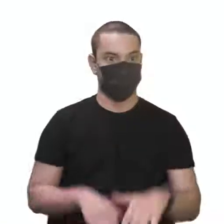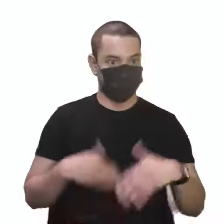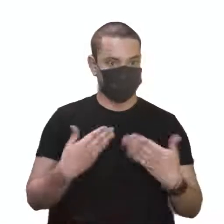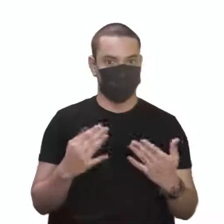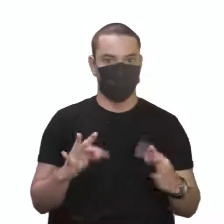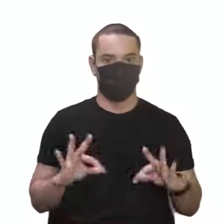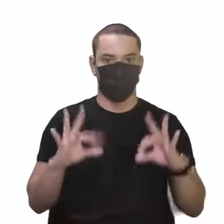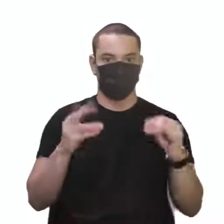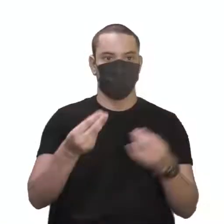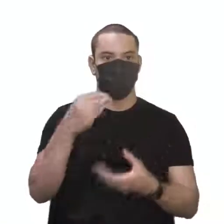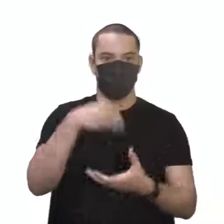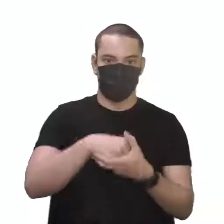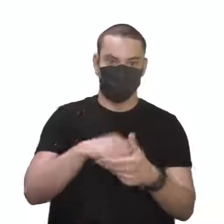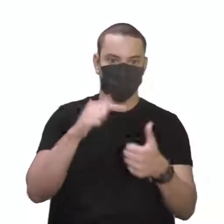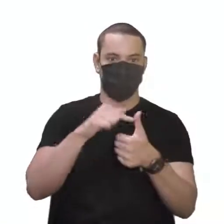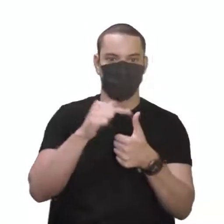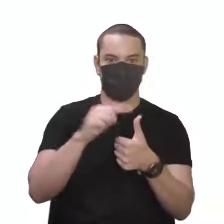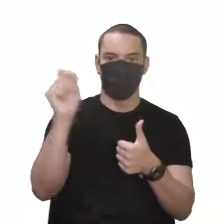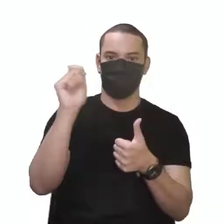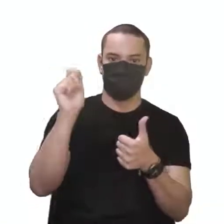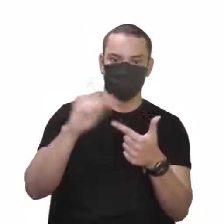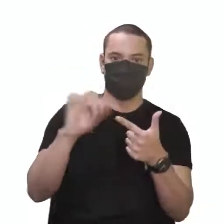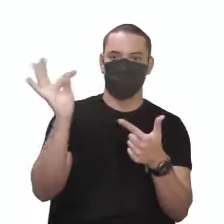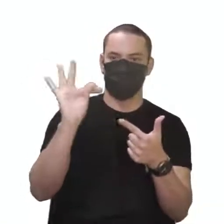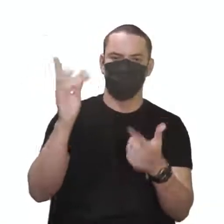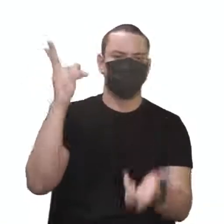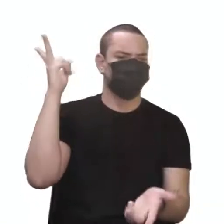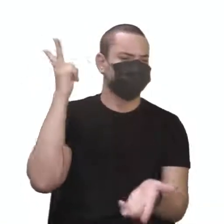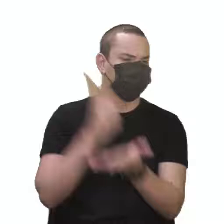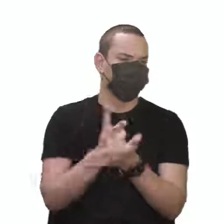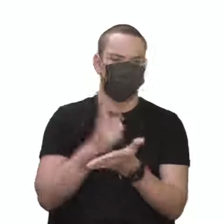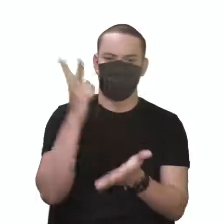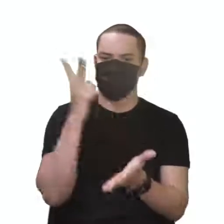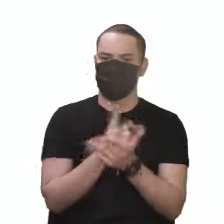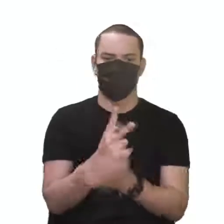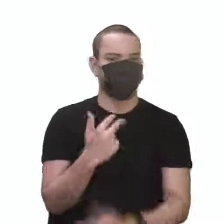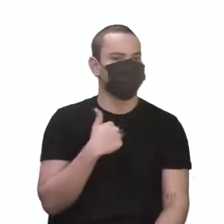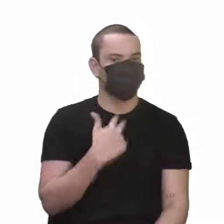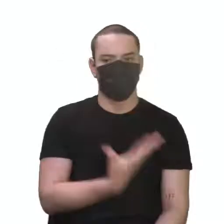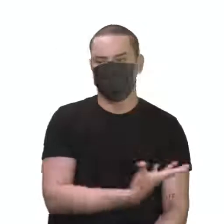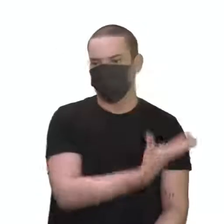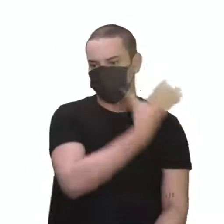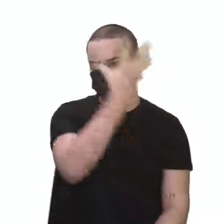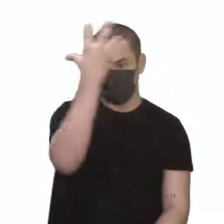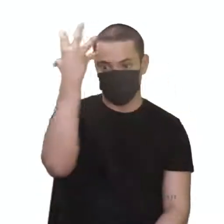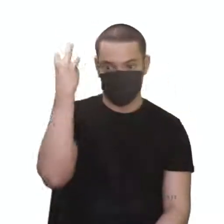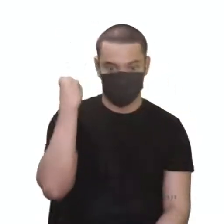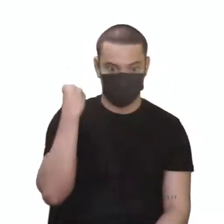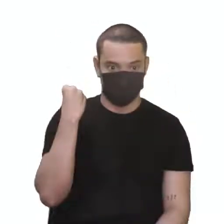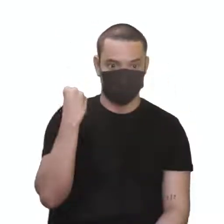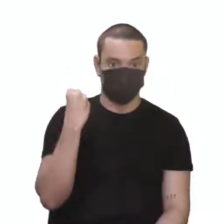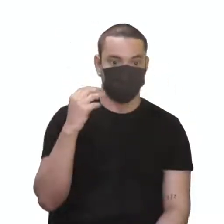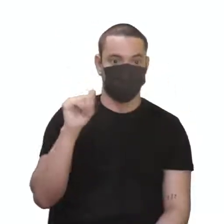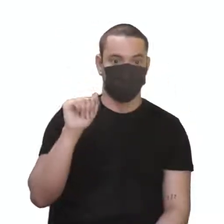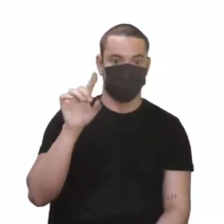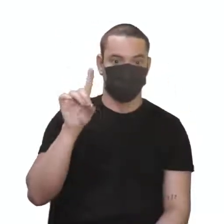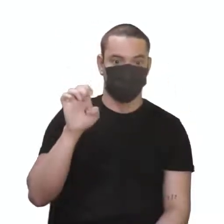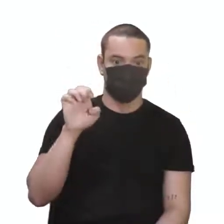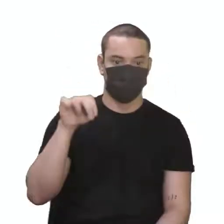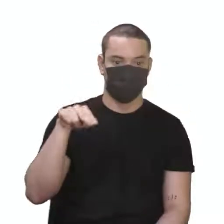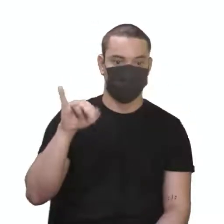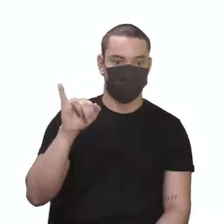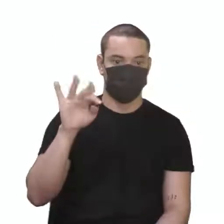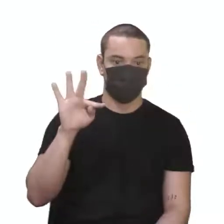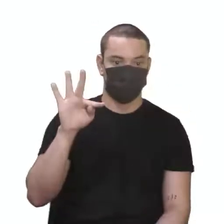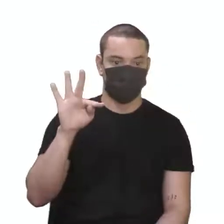essas bases, adenina, timina, sempre, né, galera? Isso aqui não pode deixar de esquecer, tá? A adenina sempre